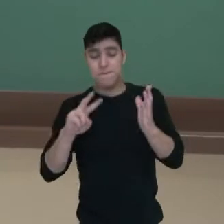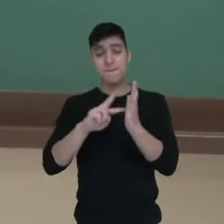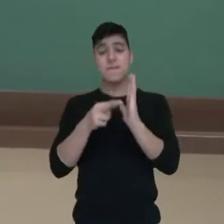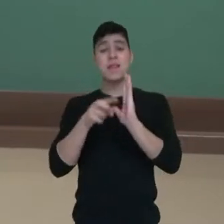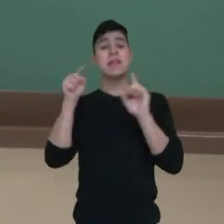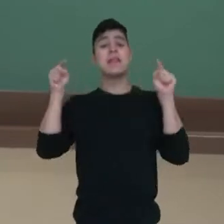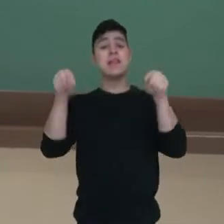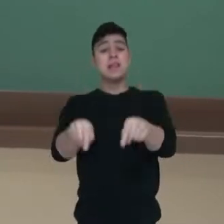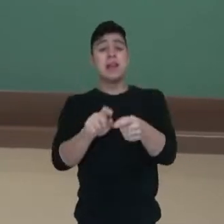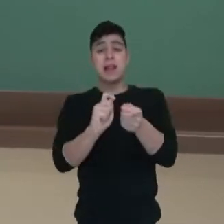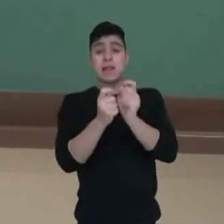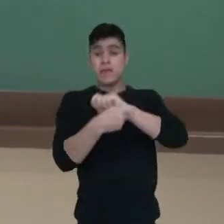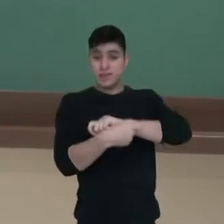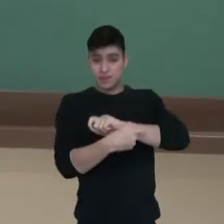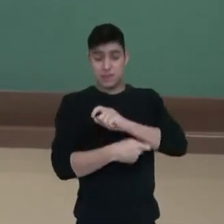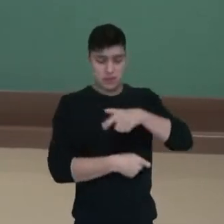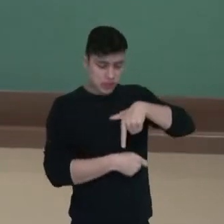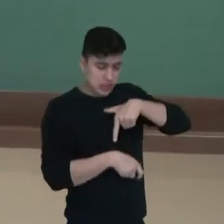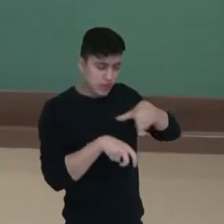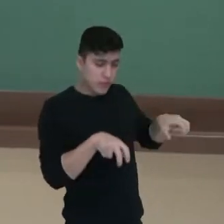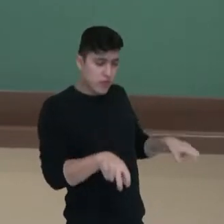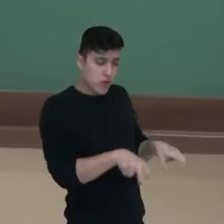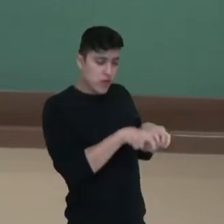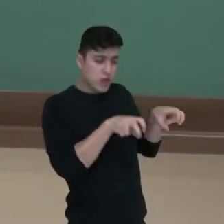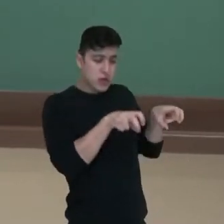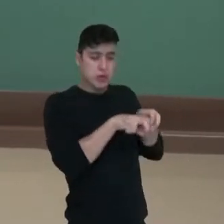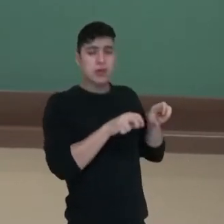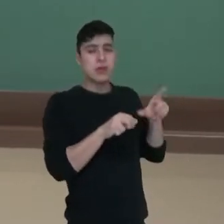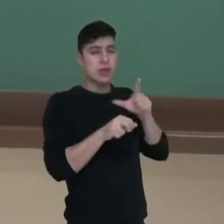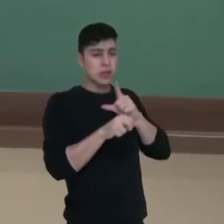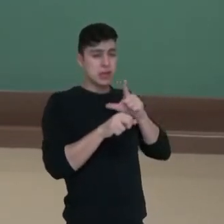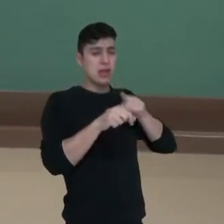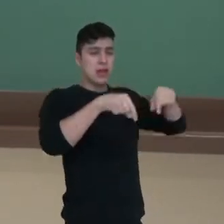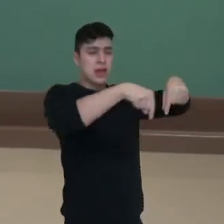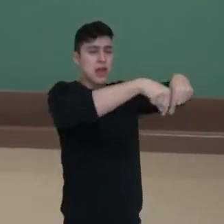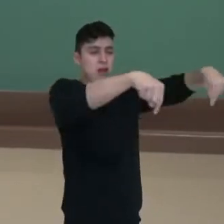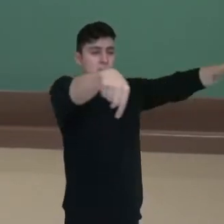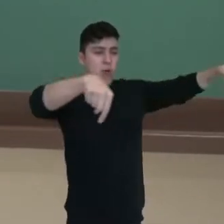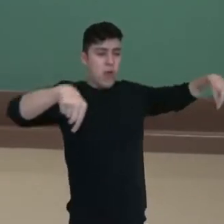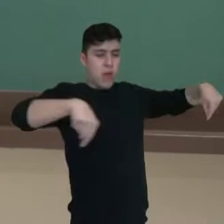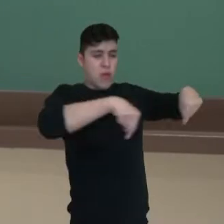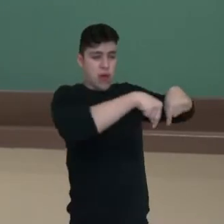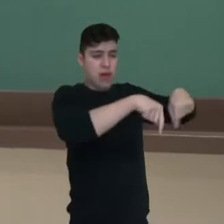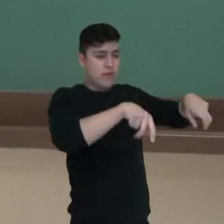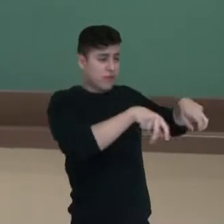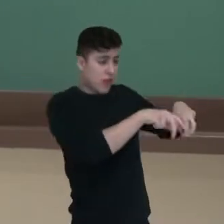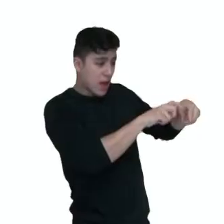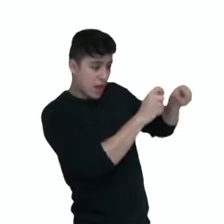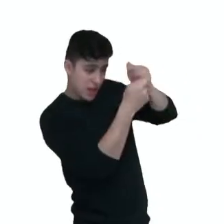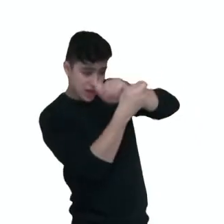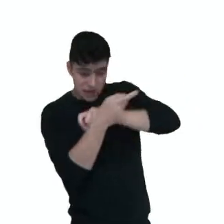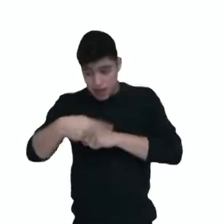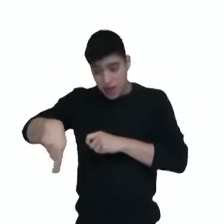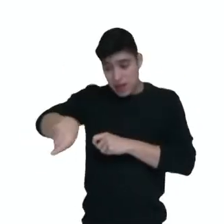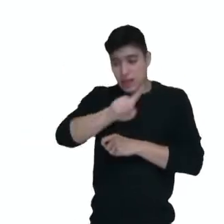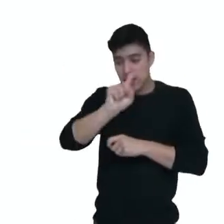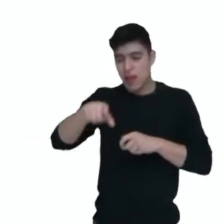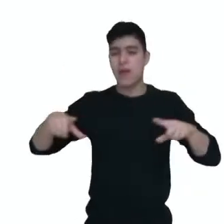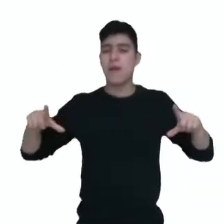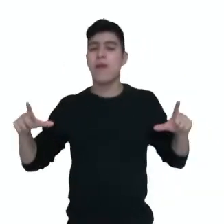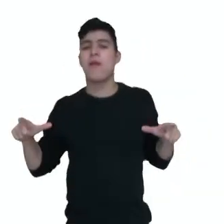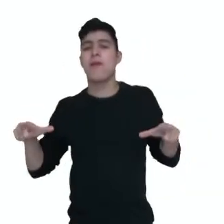adaptação do futsal de quadra. Então, ele é jogado, tá, em